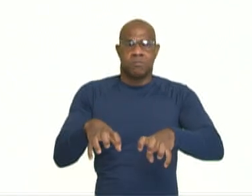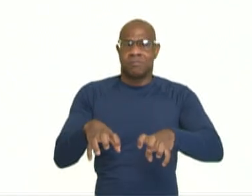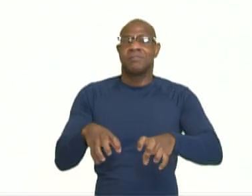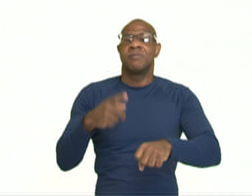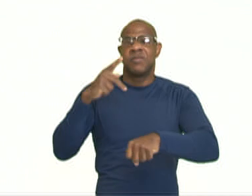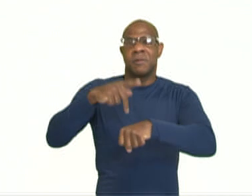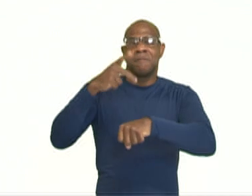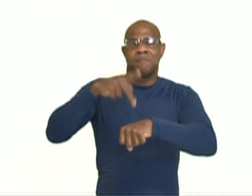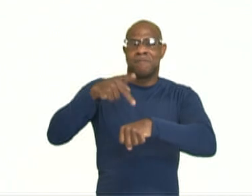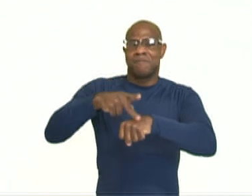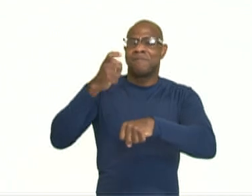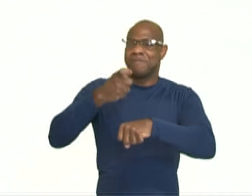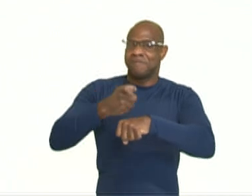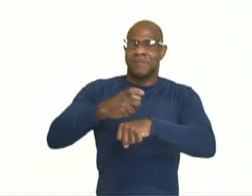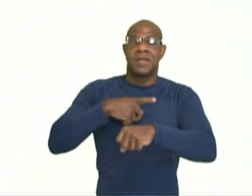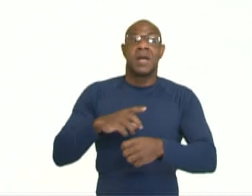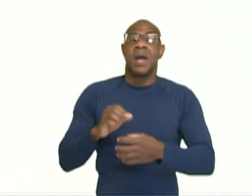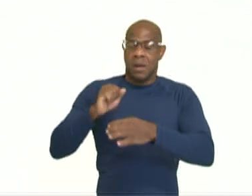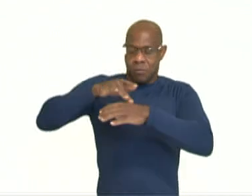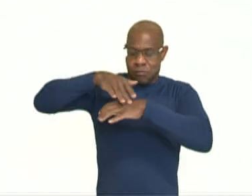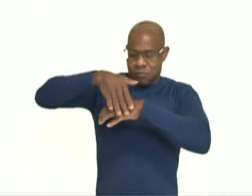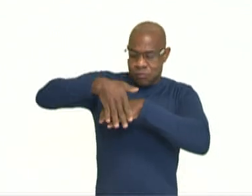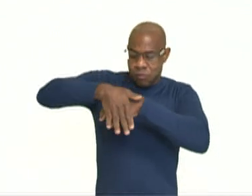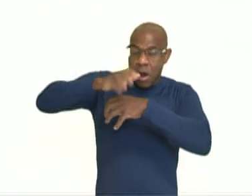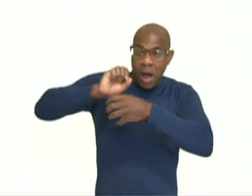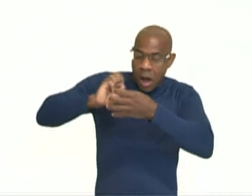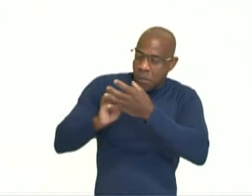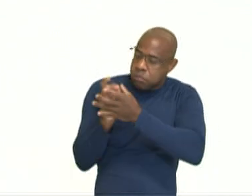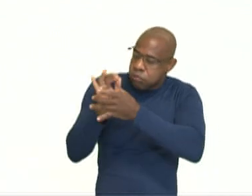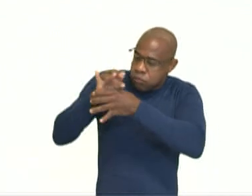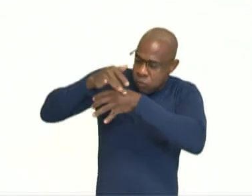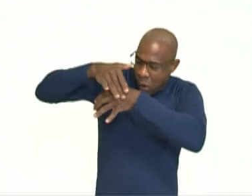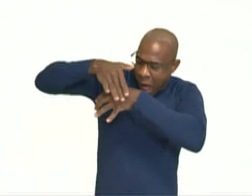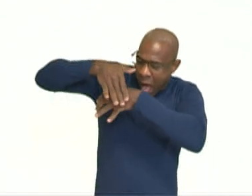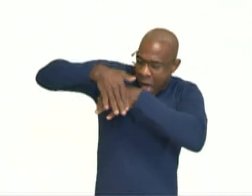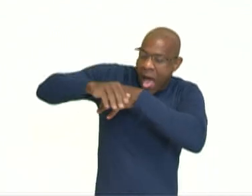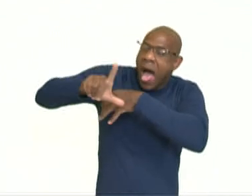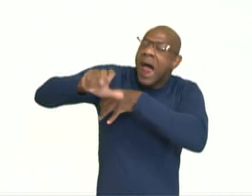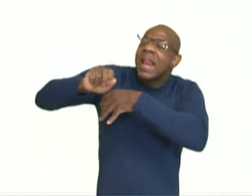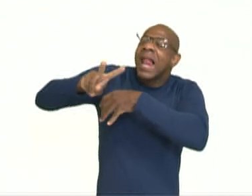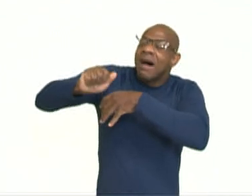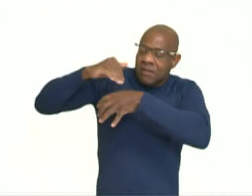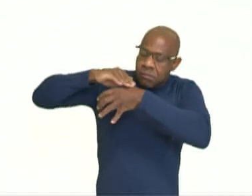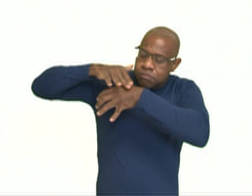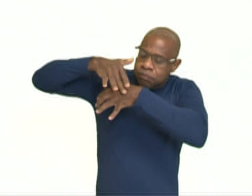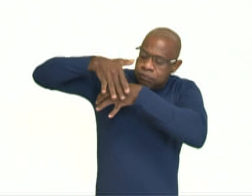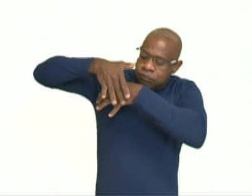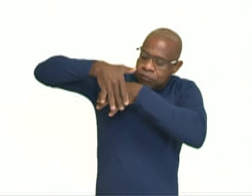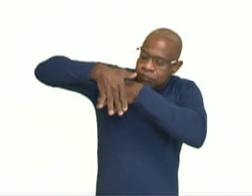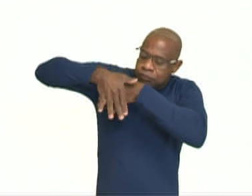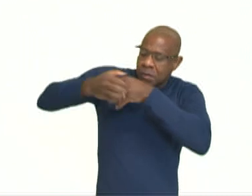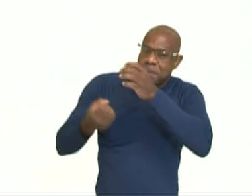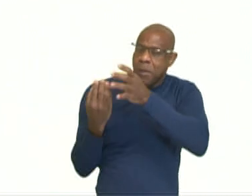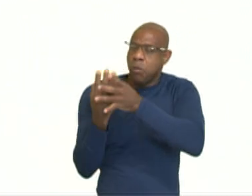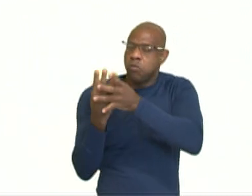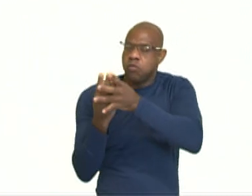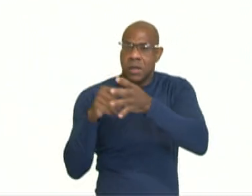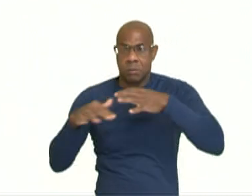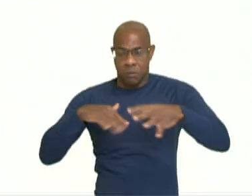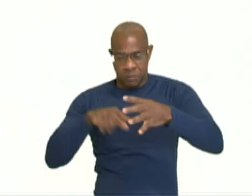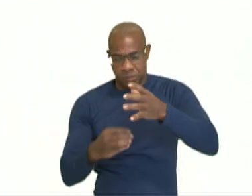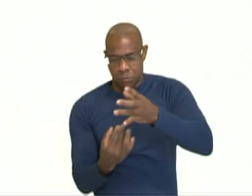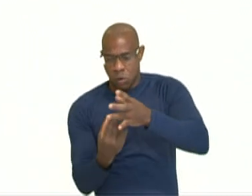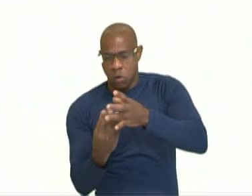chega à superfície com o nome de lava. Então, à medida que você tem um movimento vulcânico, esse movimento vulcânico